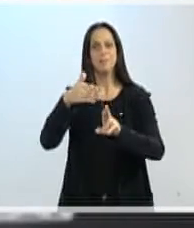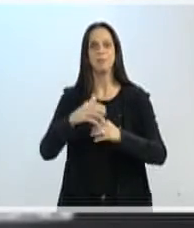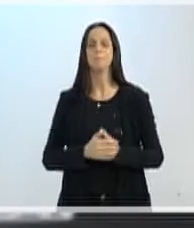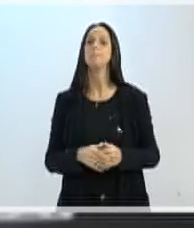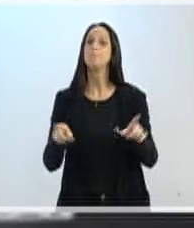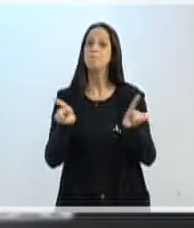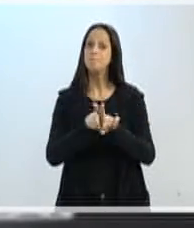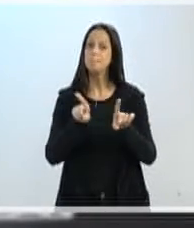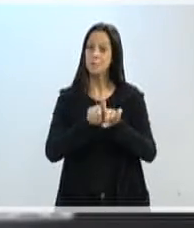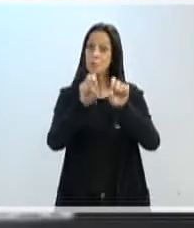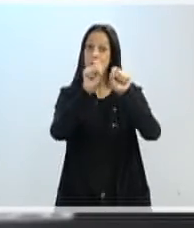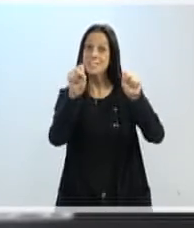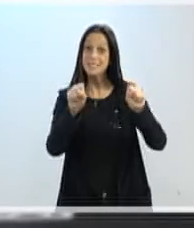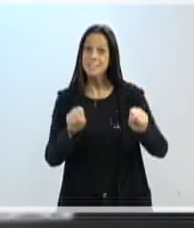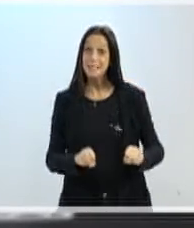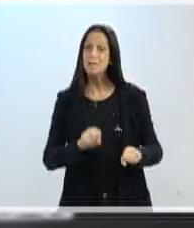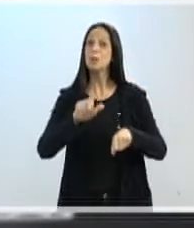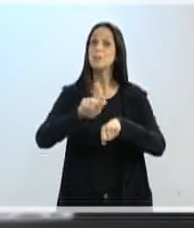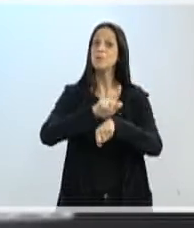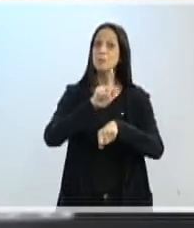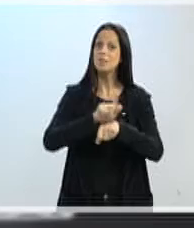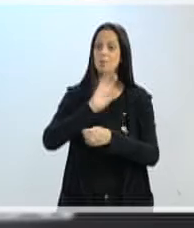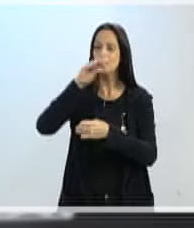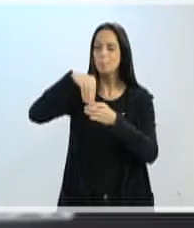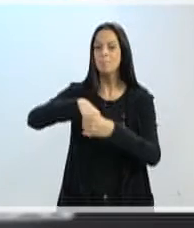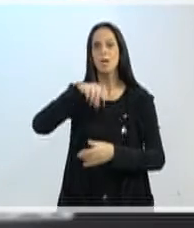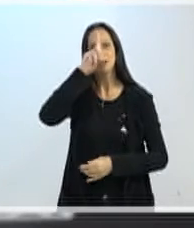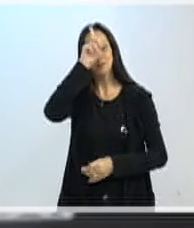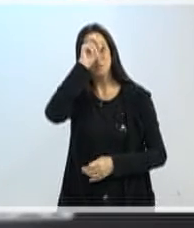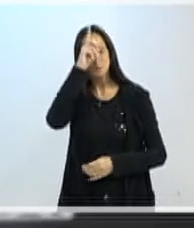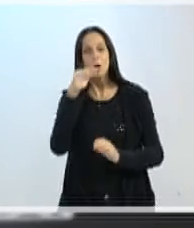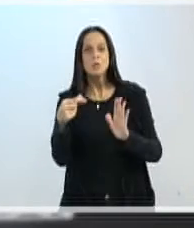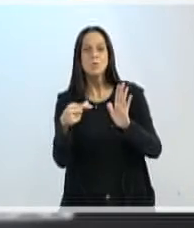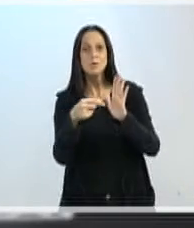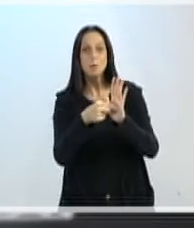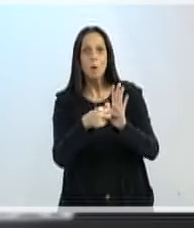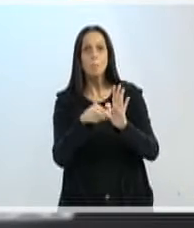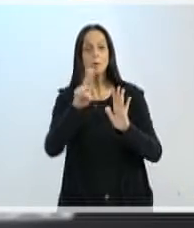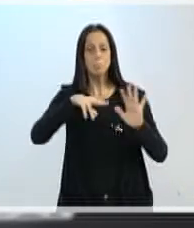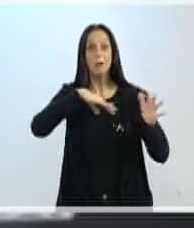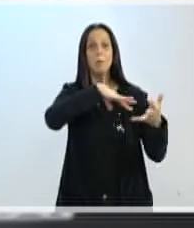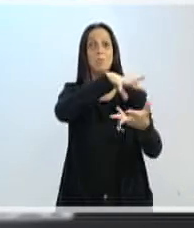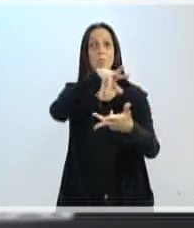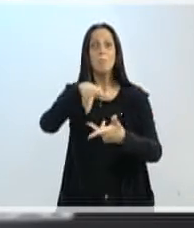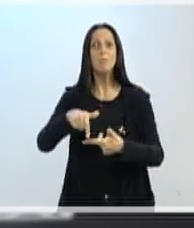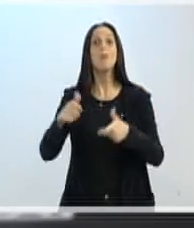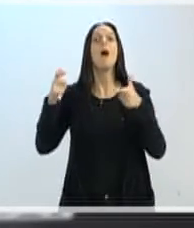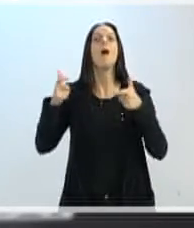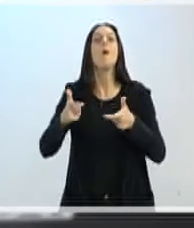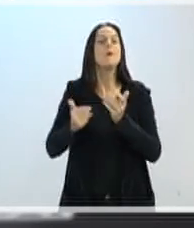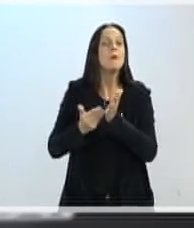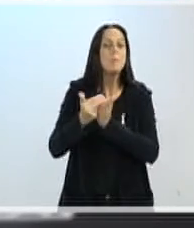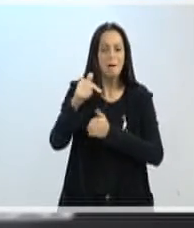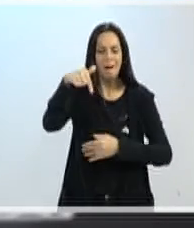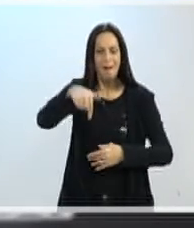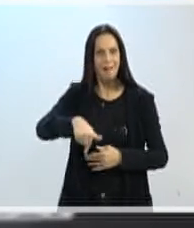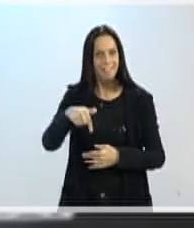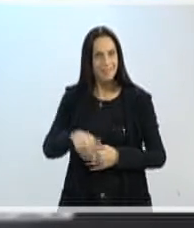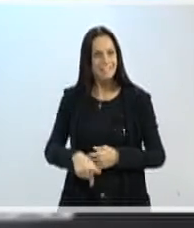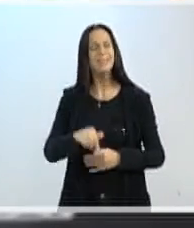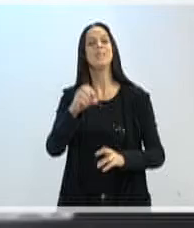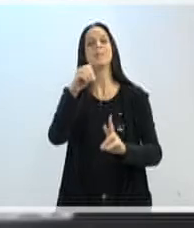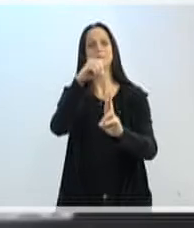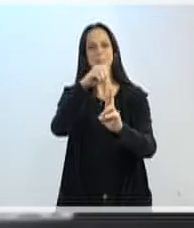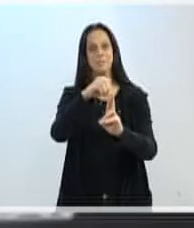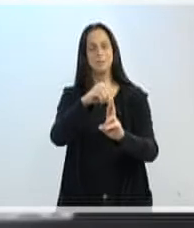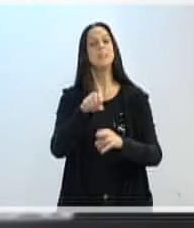gestão hospitalar, um software de gestão hospitalar, hoje usado mundialmente, nasceu aqui em Blumenau, no Hospital Santa Catarina. Parabéns, vereador